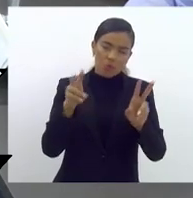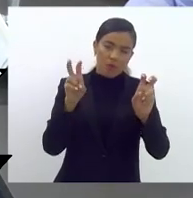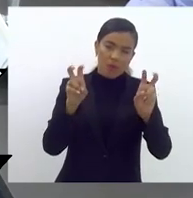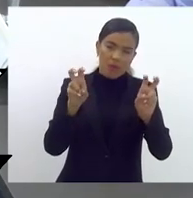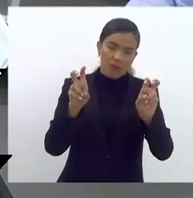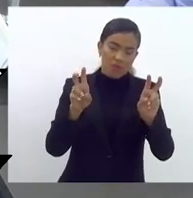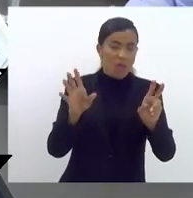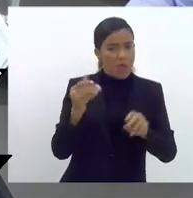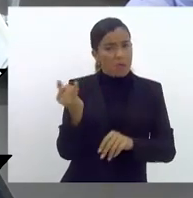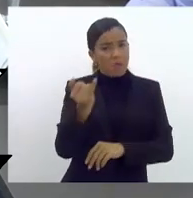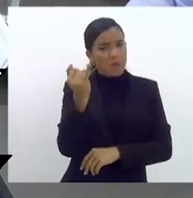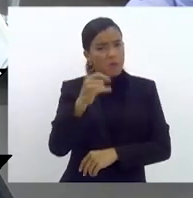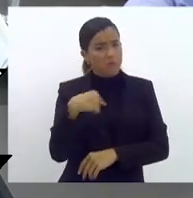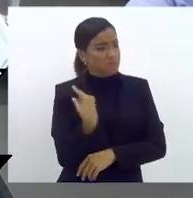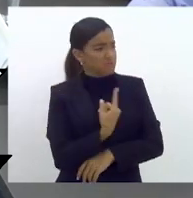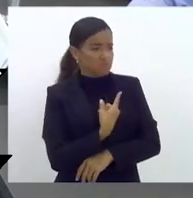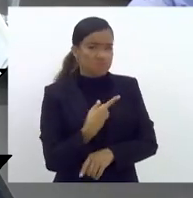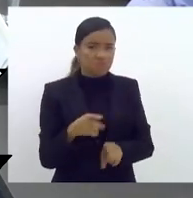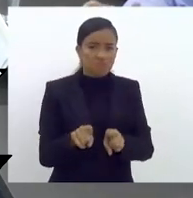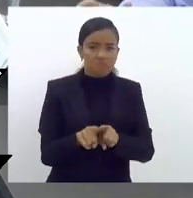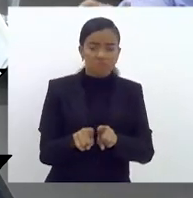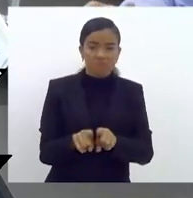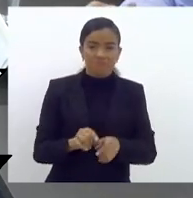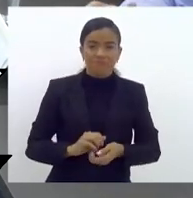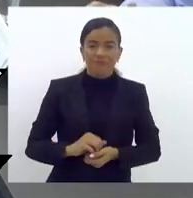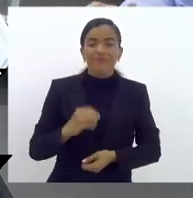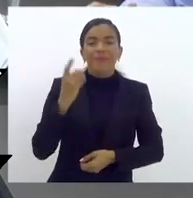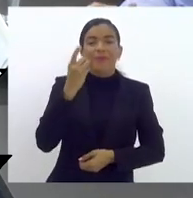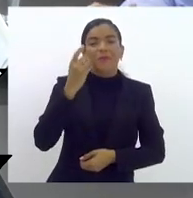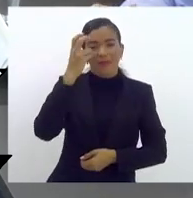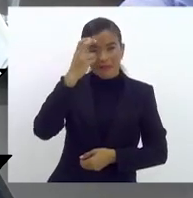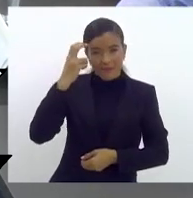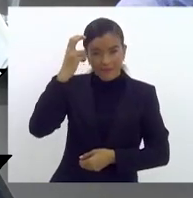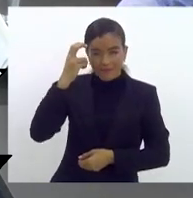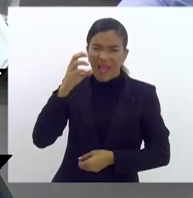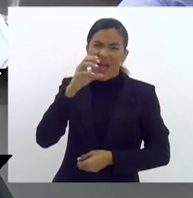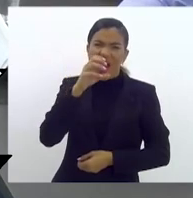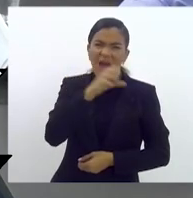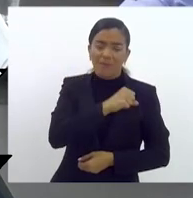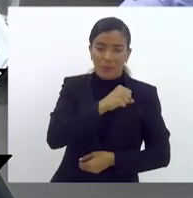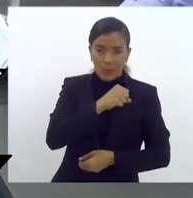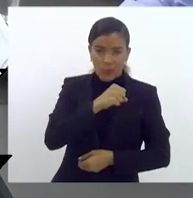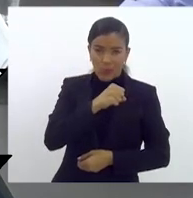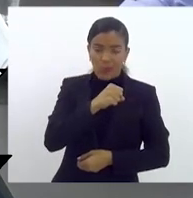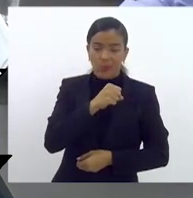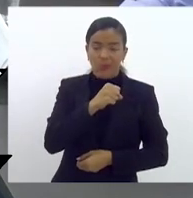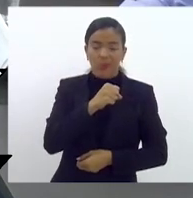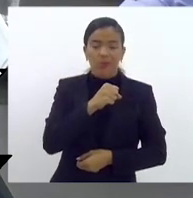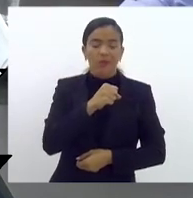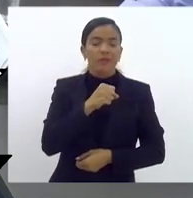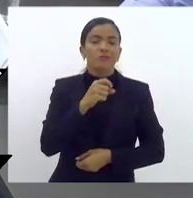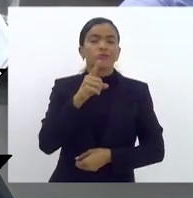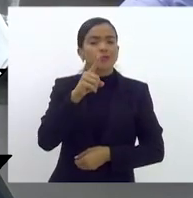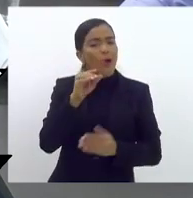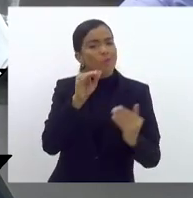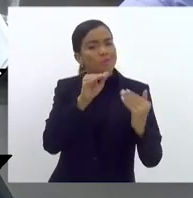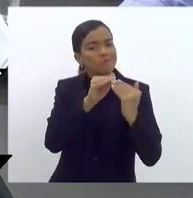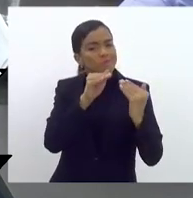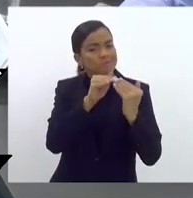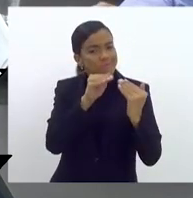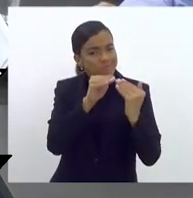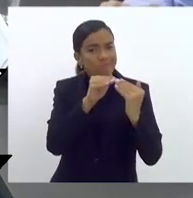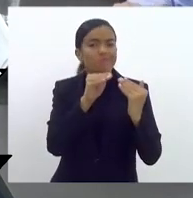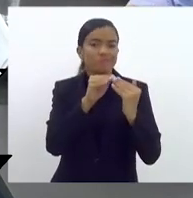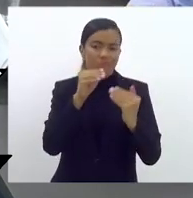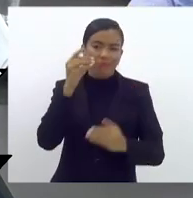levantado que é importante para todos nós né Verônica não muito rapidamente eu queria na verdade concordar com meu colega